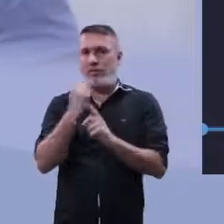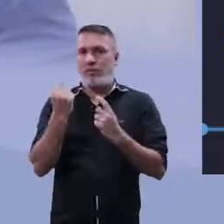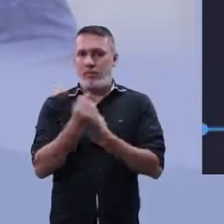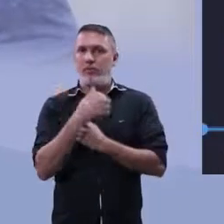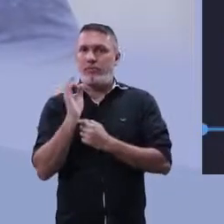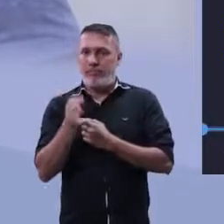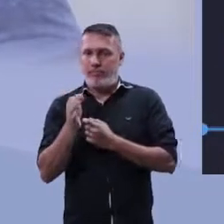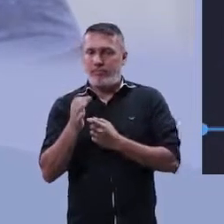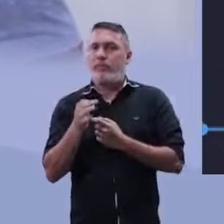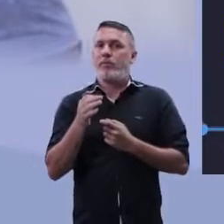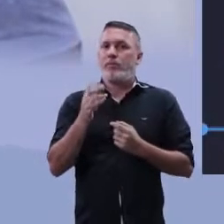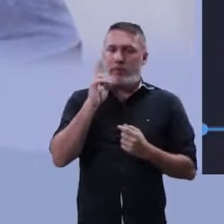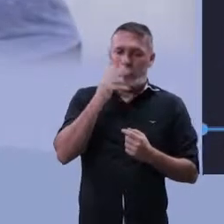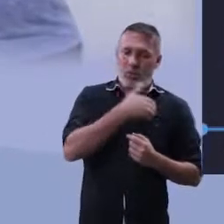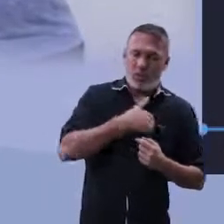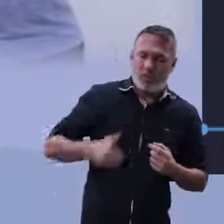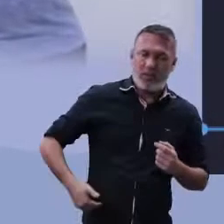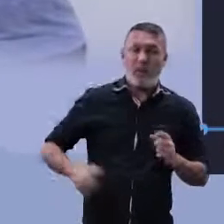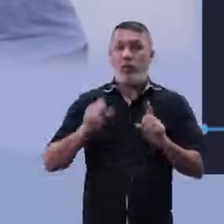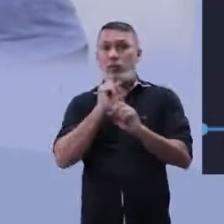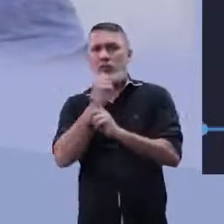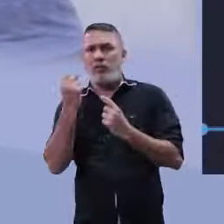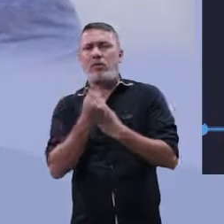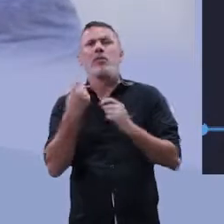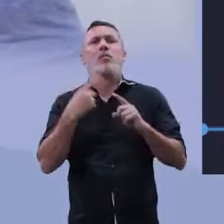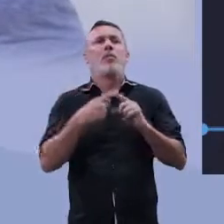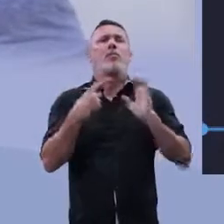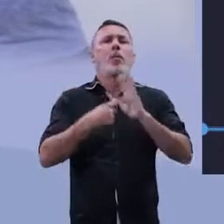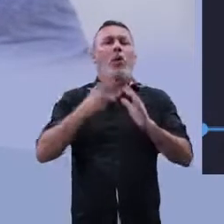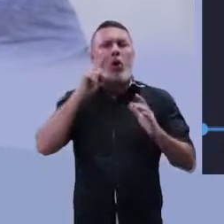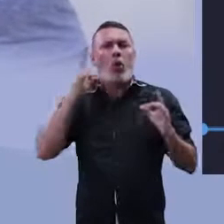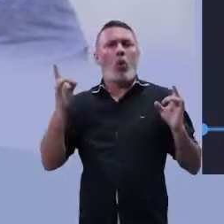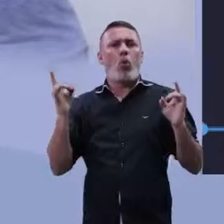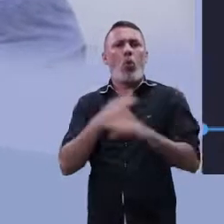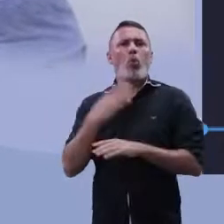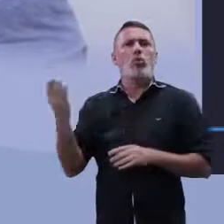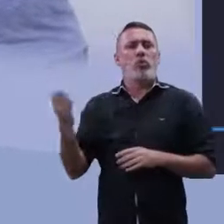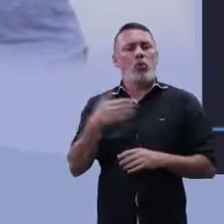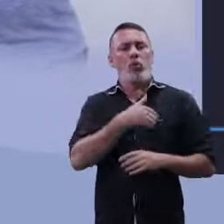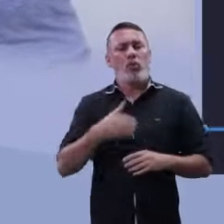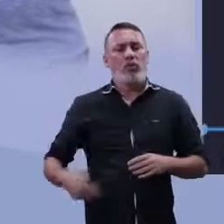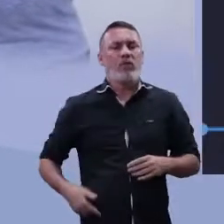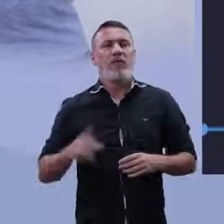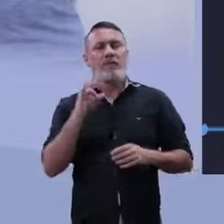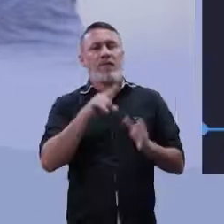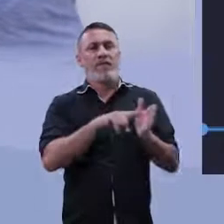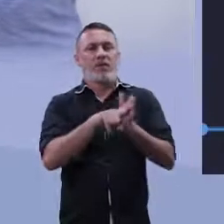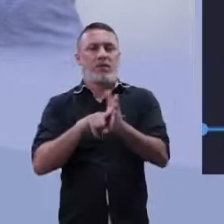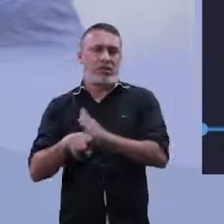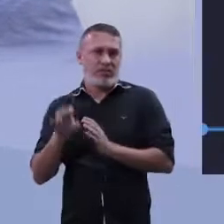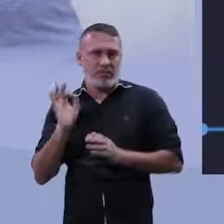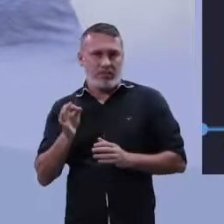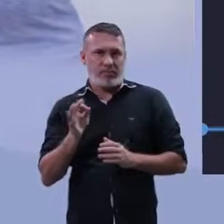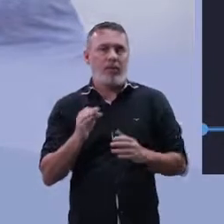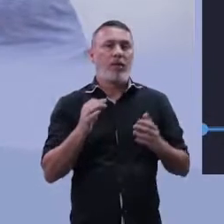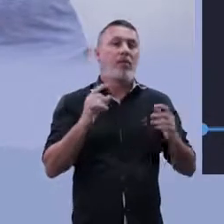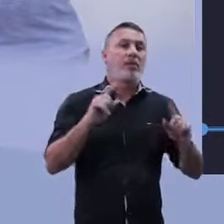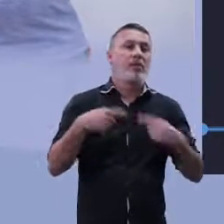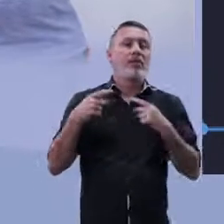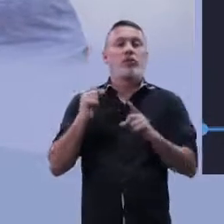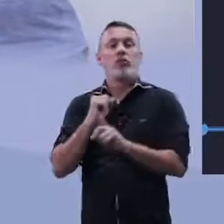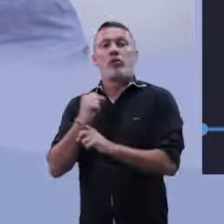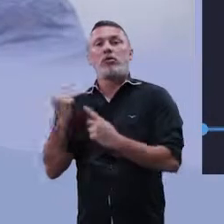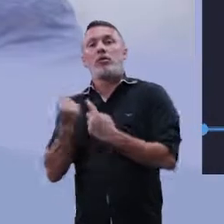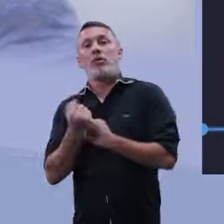sociedade. Governo e sociedade. Por que ele apresenta na conclusão? O que o governo vai fazer? Fiscalizar. E qual o desafio